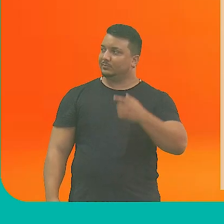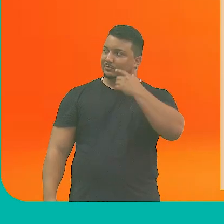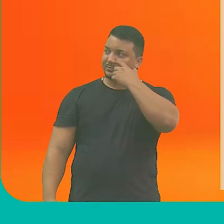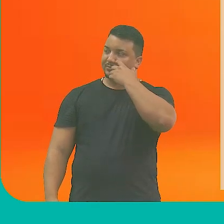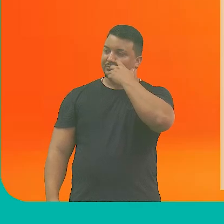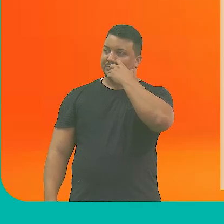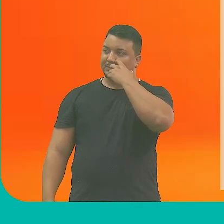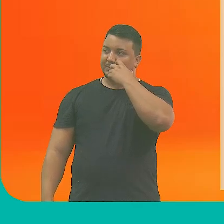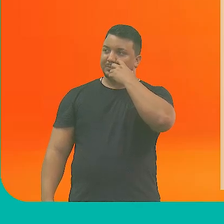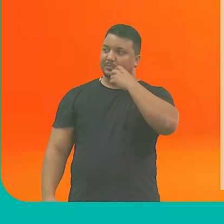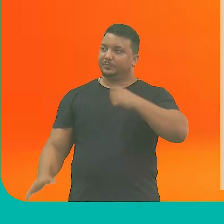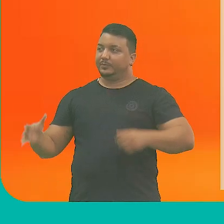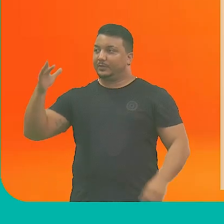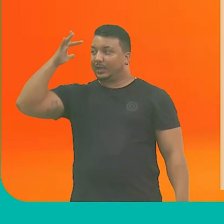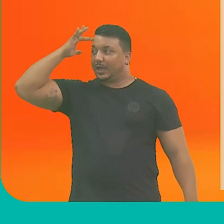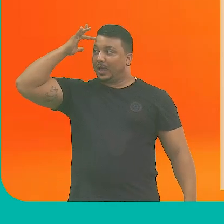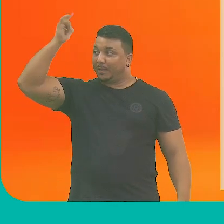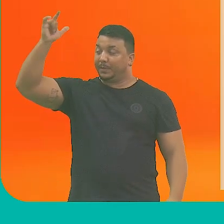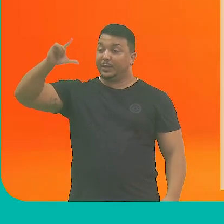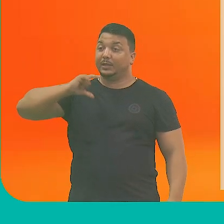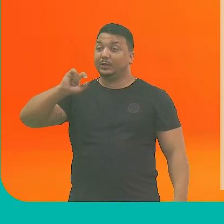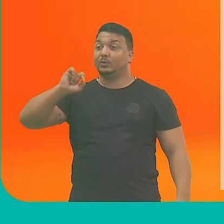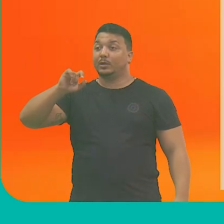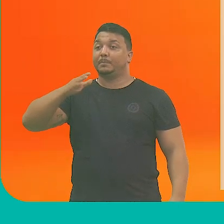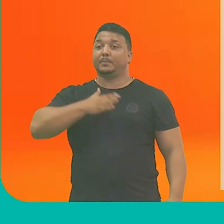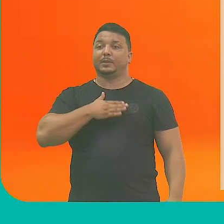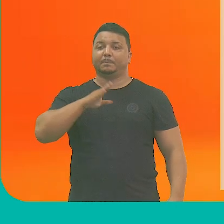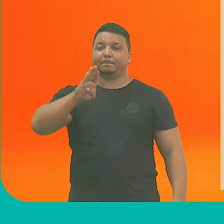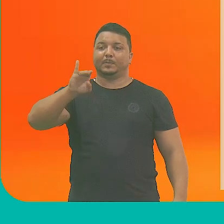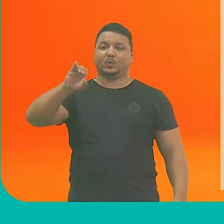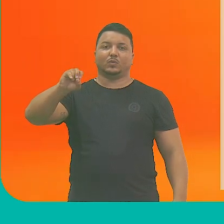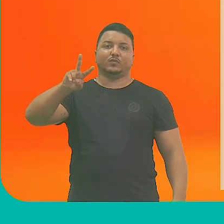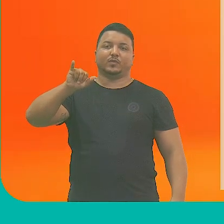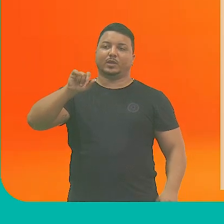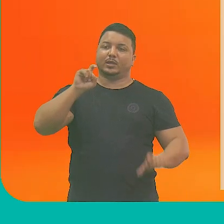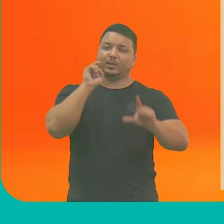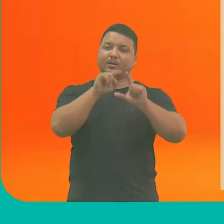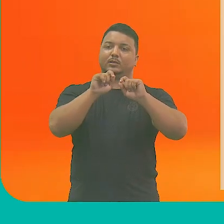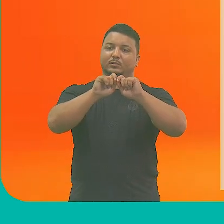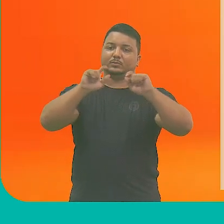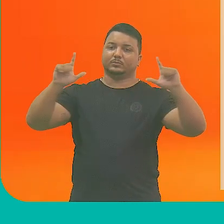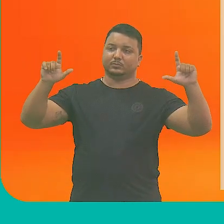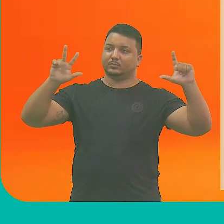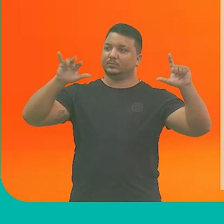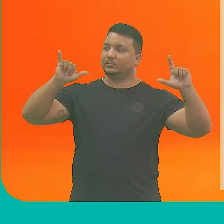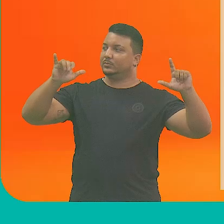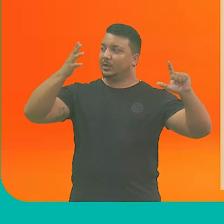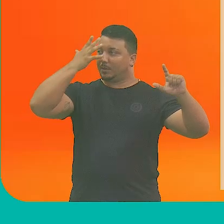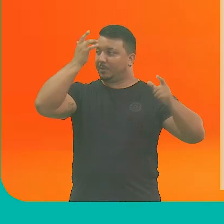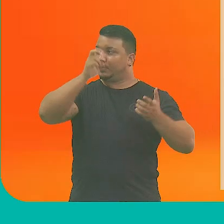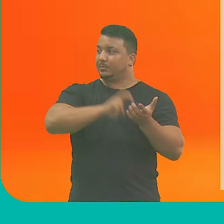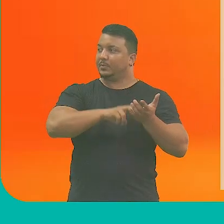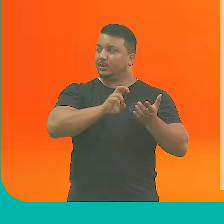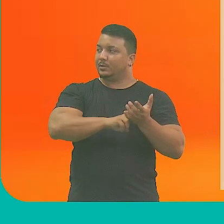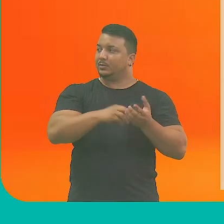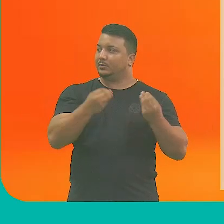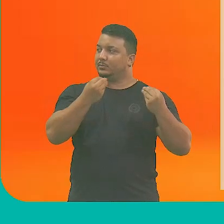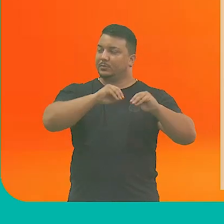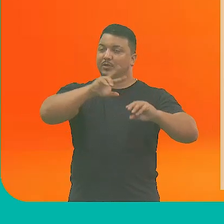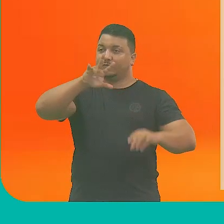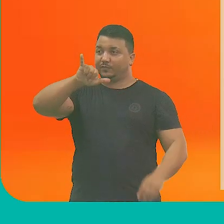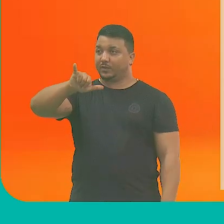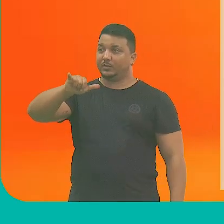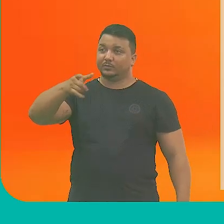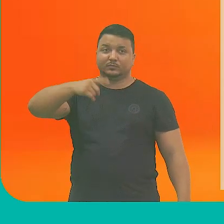Então, ó, amanhã, onde tem a minha bio, lá vai ter um linkzinho, certo? Que amanhã de manhã, cedinho, eu coloco. Aí vocês